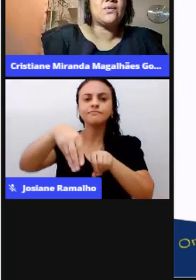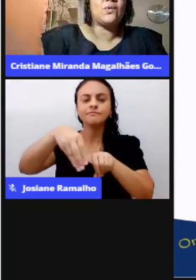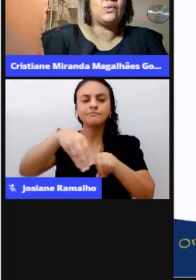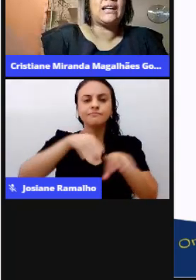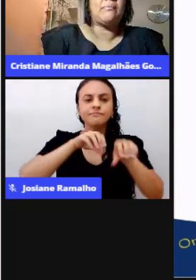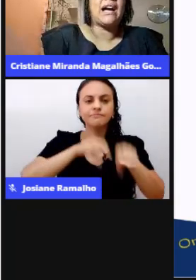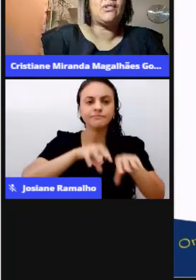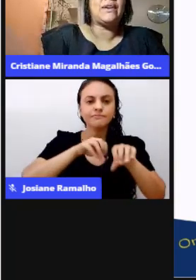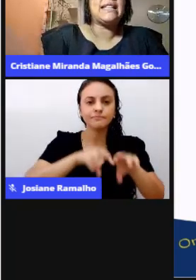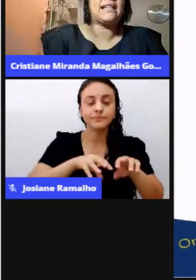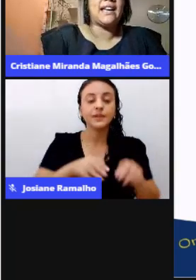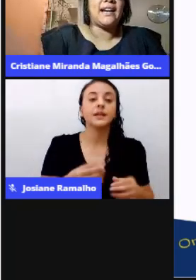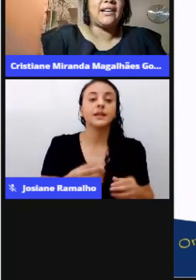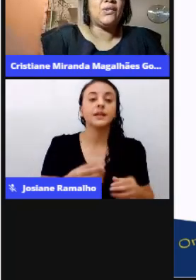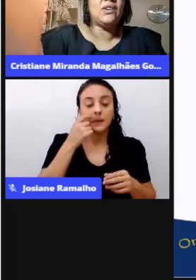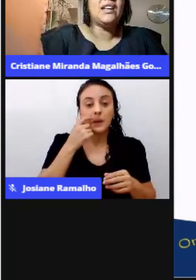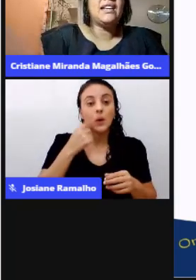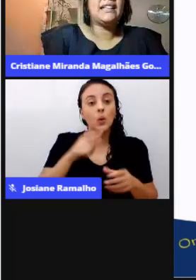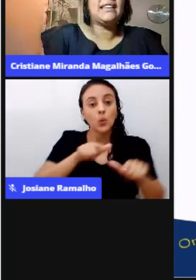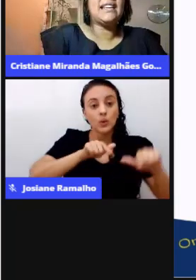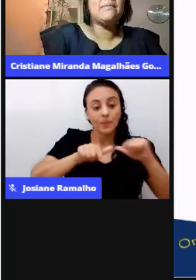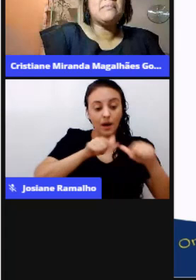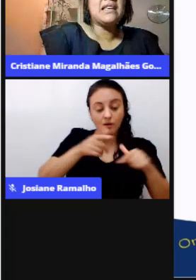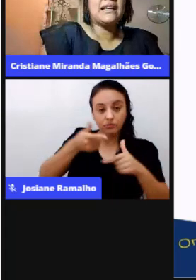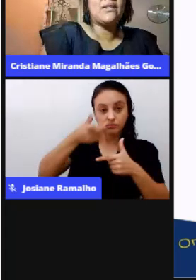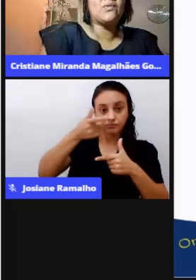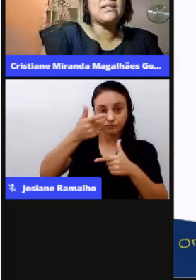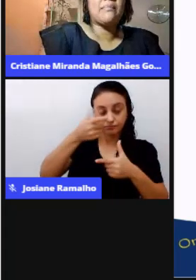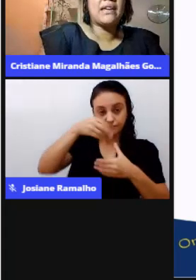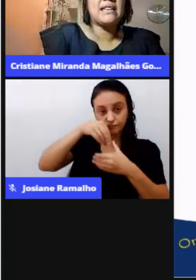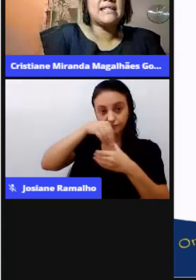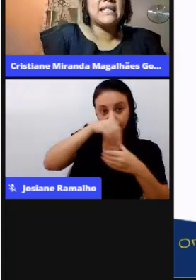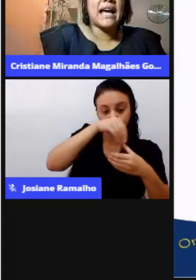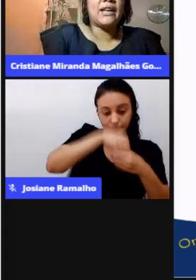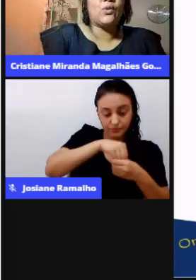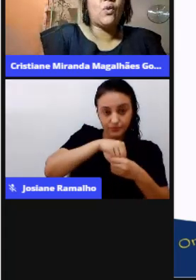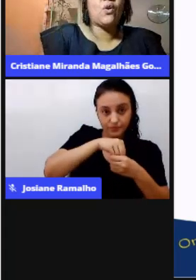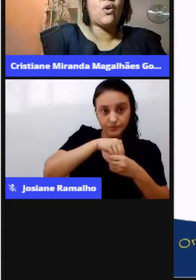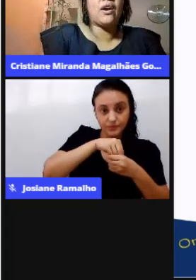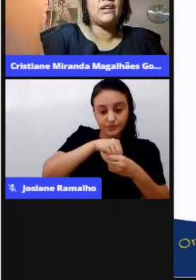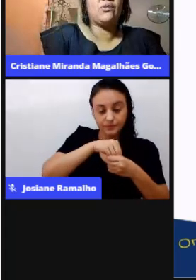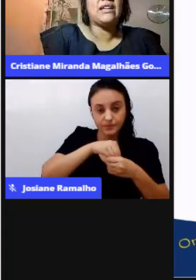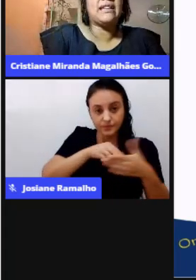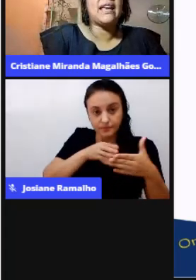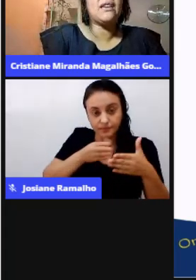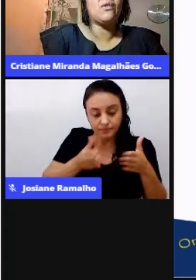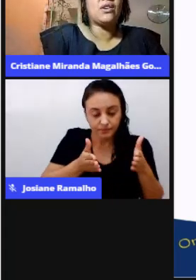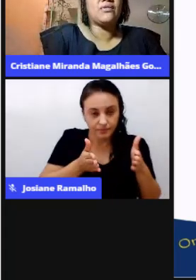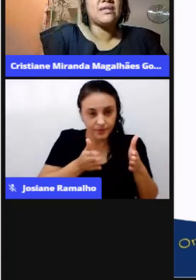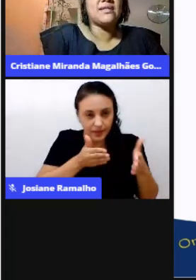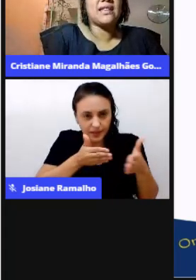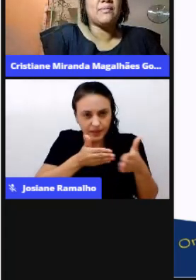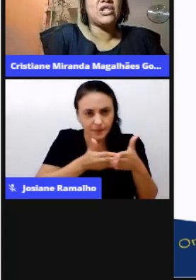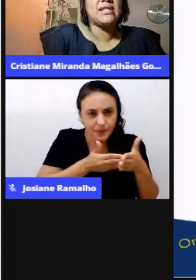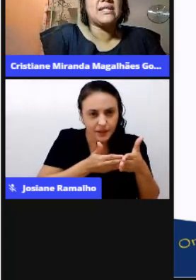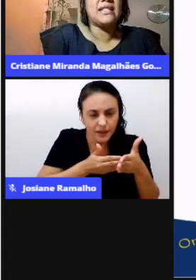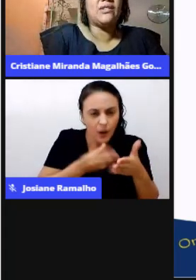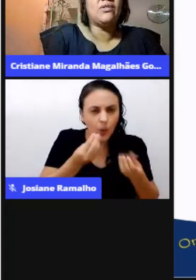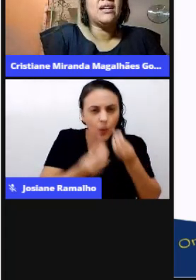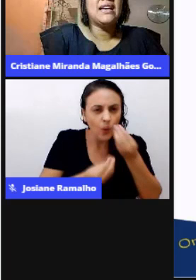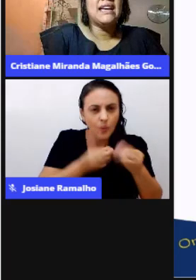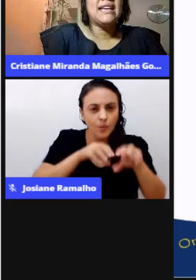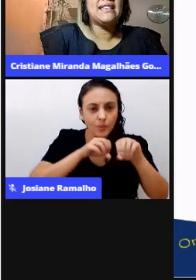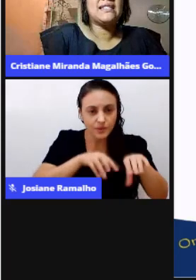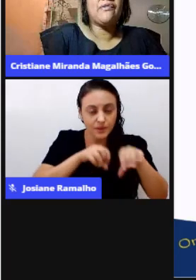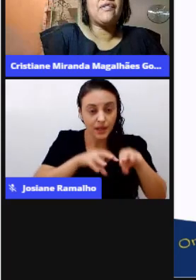sensu, o trabalho interno que delimita o saber ensinado. Ocorre no interior do sistema de